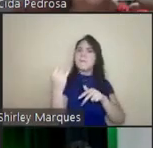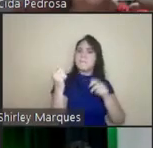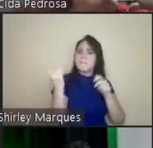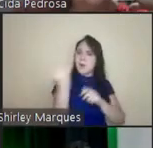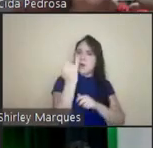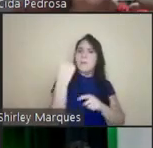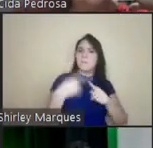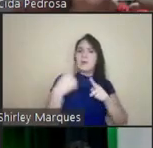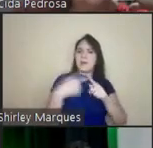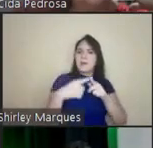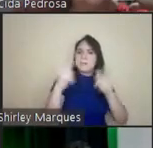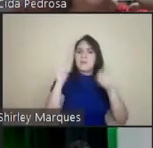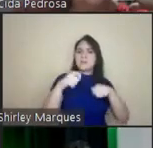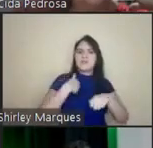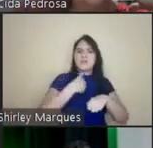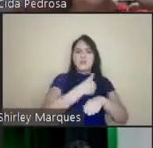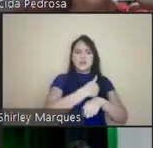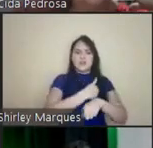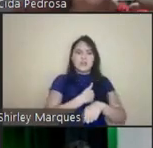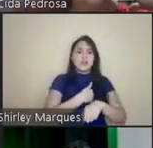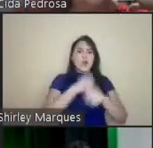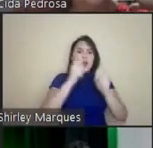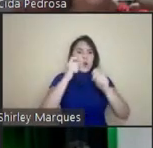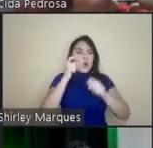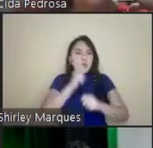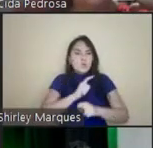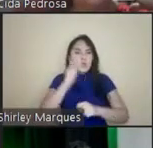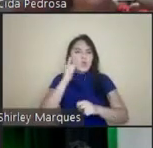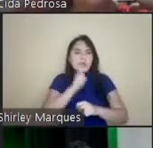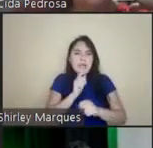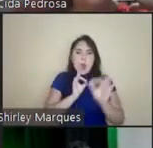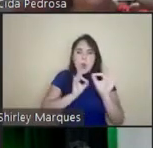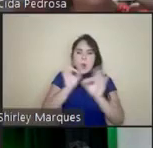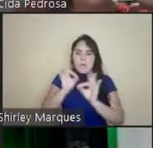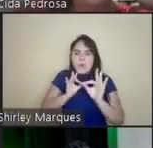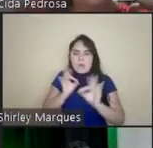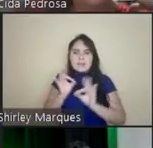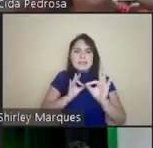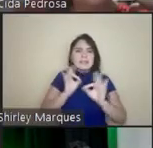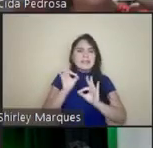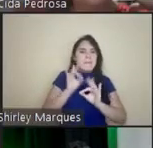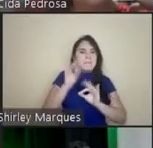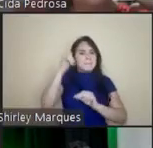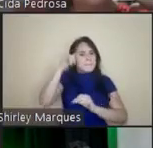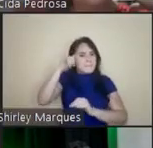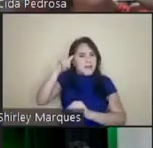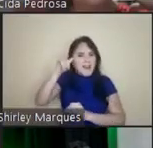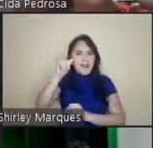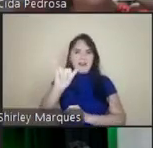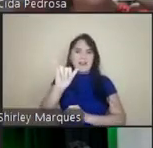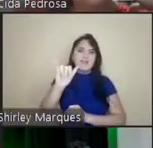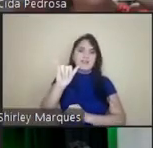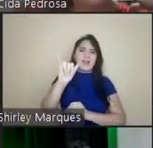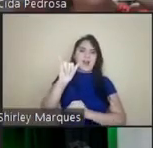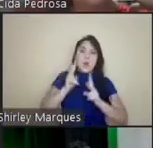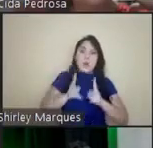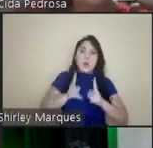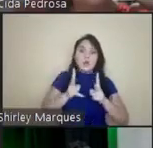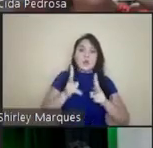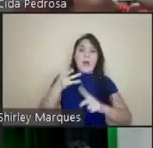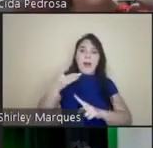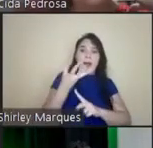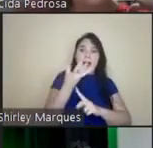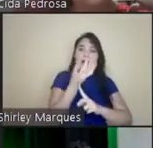calmo, na maneira possível, e tentar se organizar para combater isso que está aí, né? E manter a arte